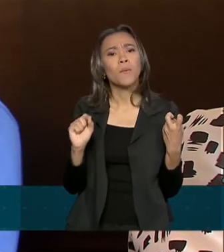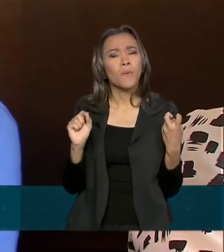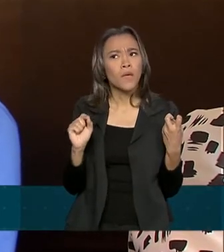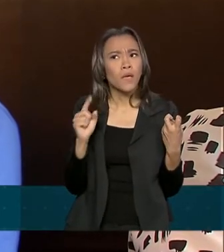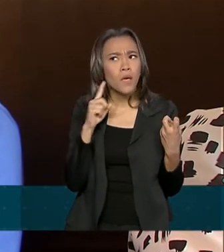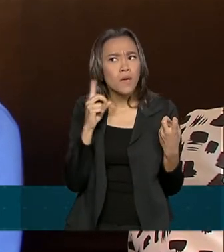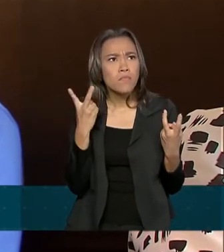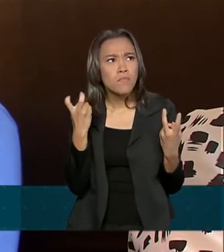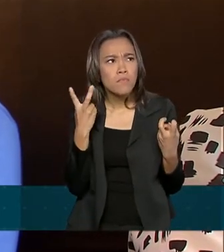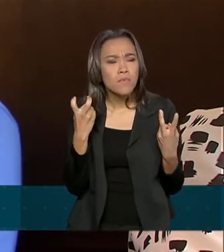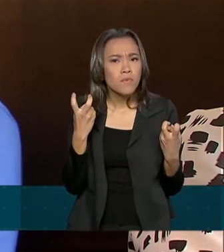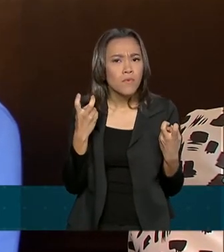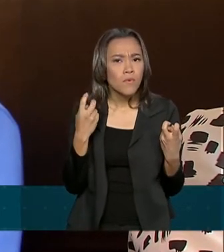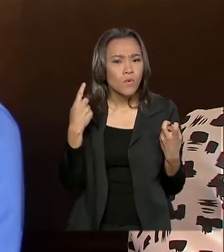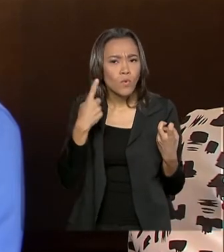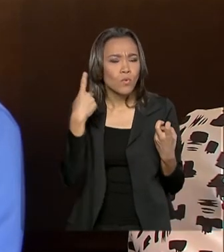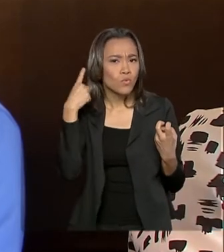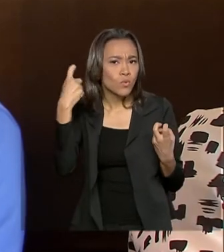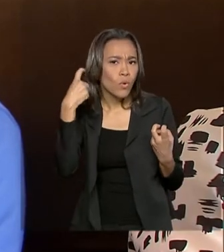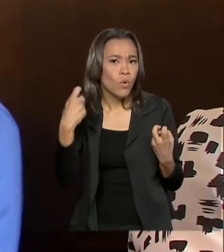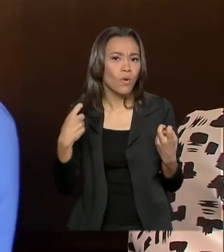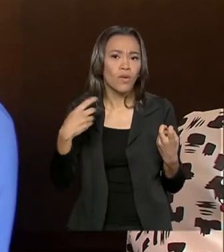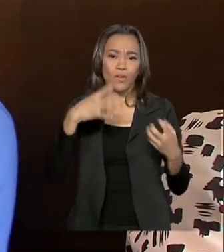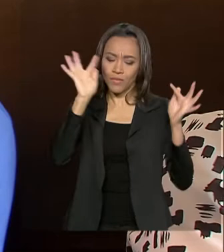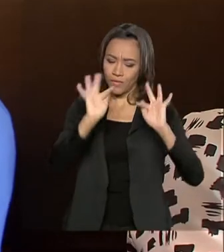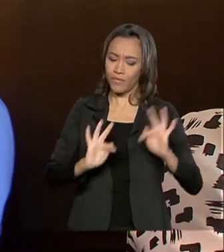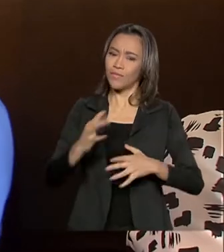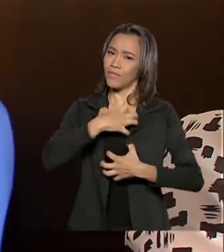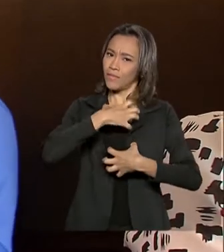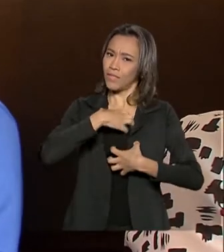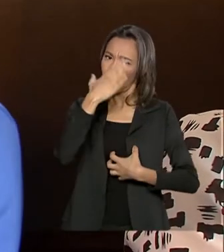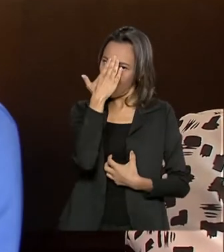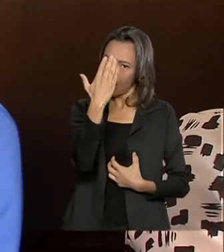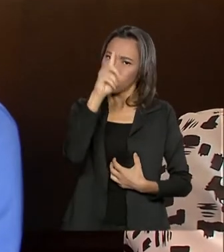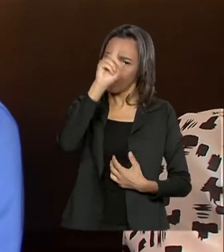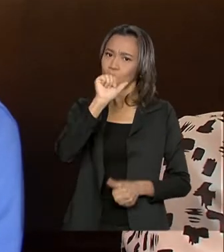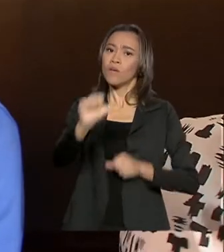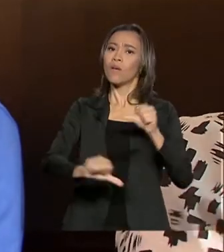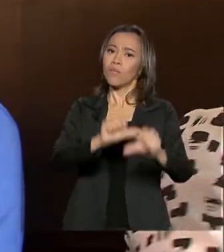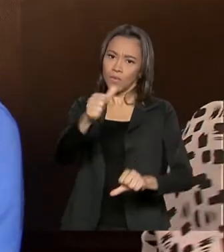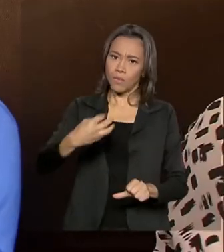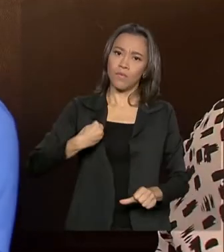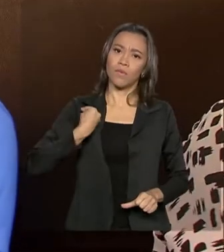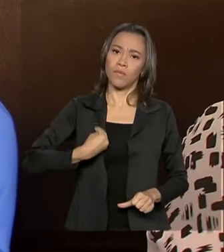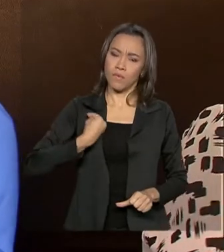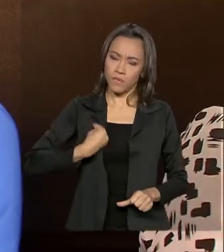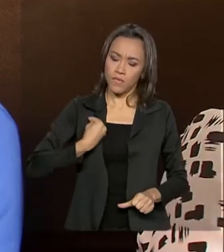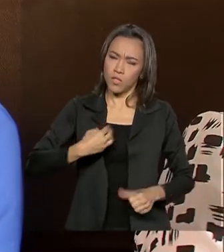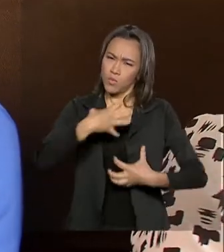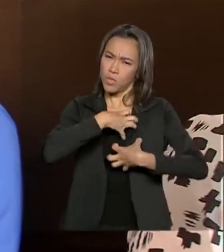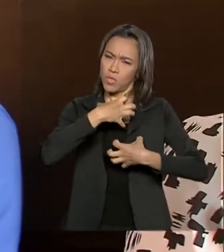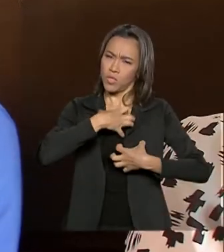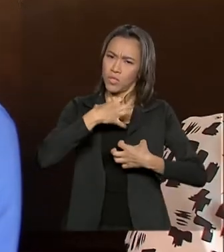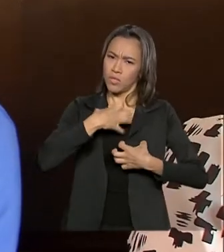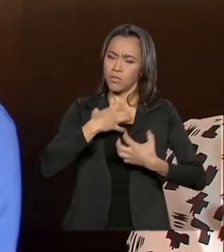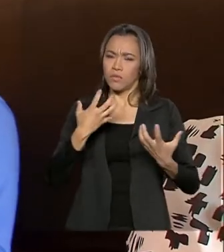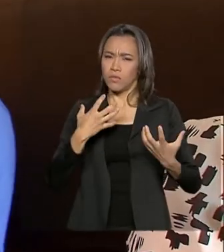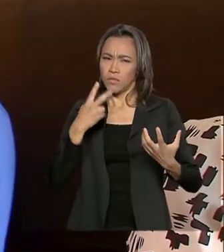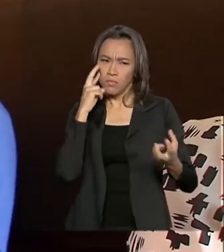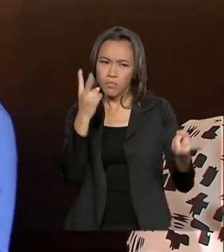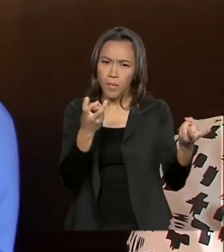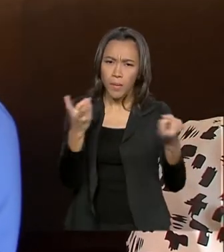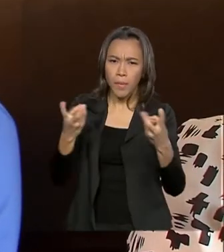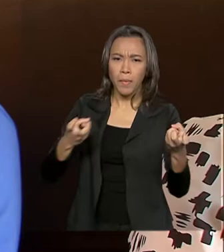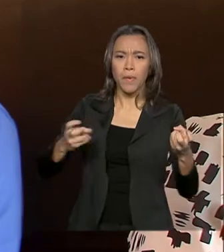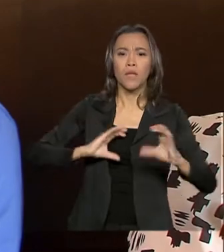Eu fiquei muito feliz e hoje, graças a Deus, eu posso dizer que tem mudado a minha vida. A minha forma de agir e de me